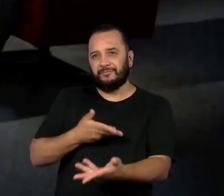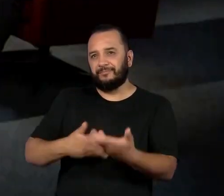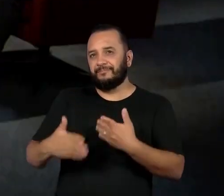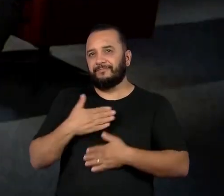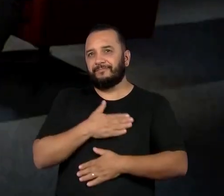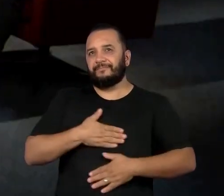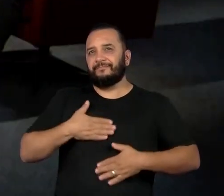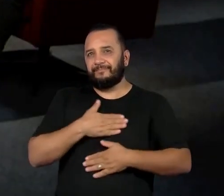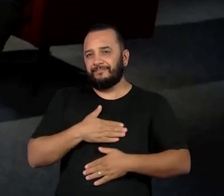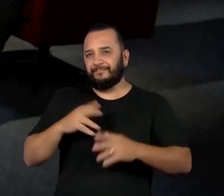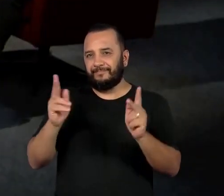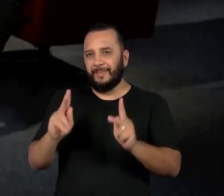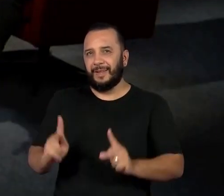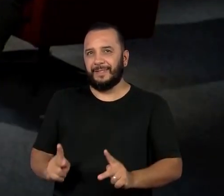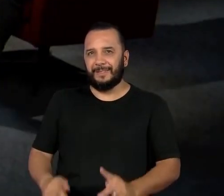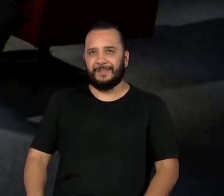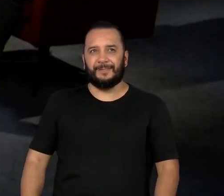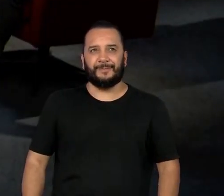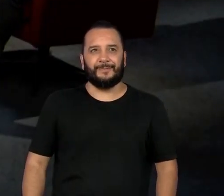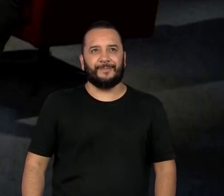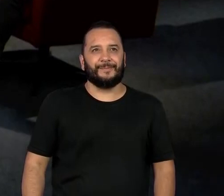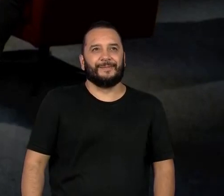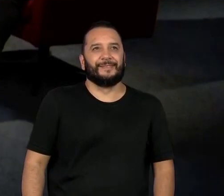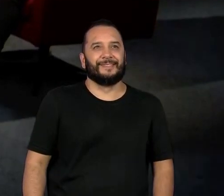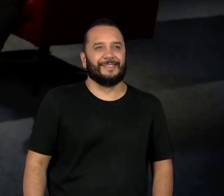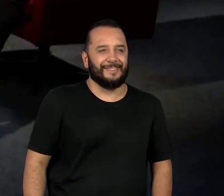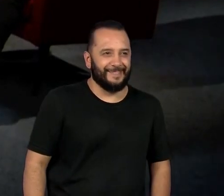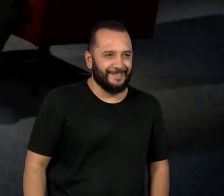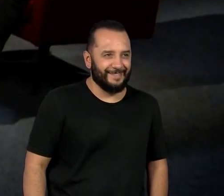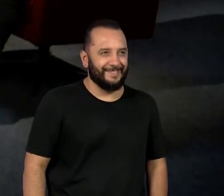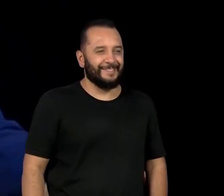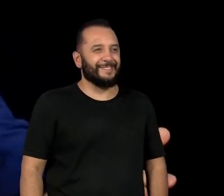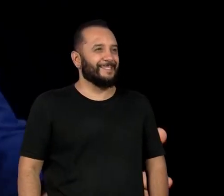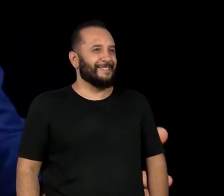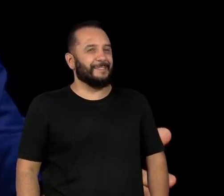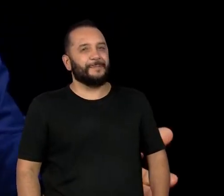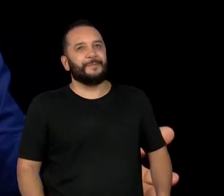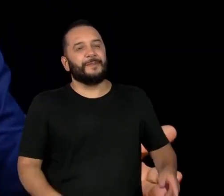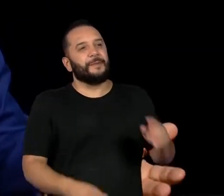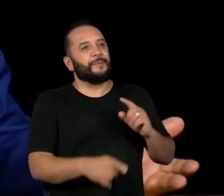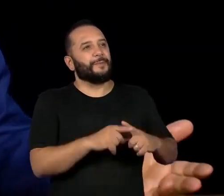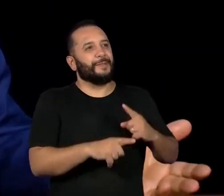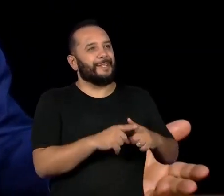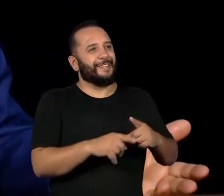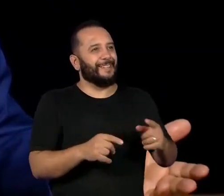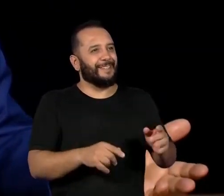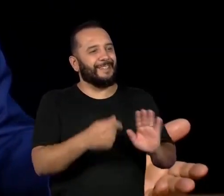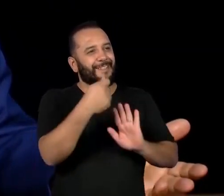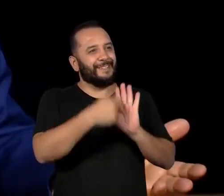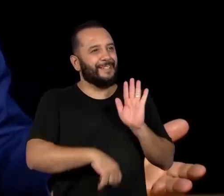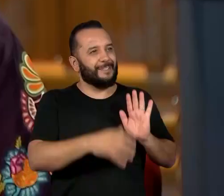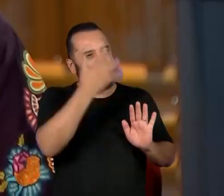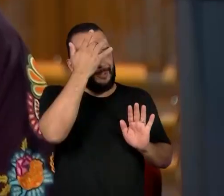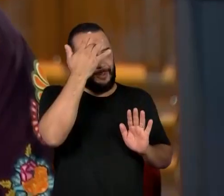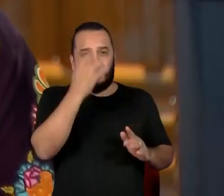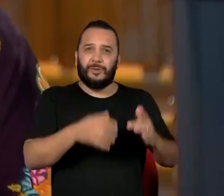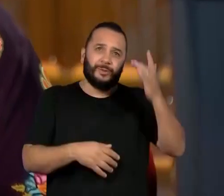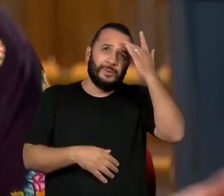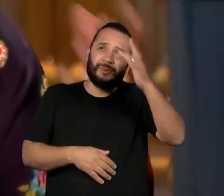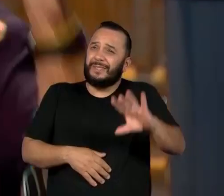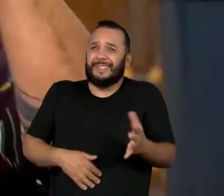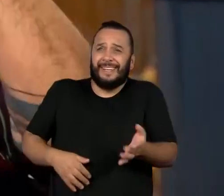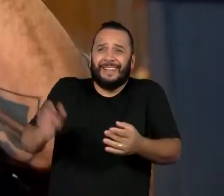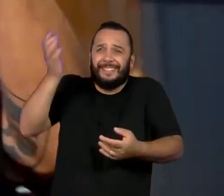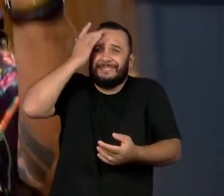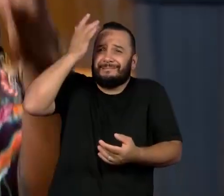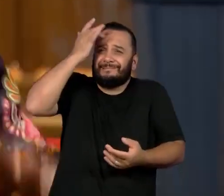não mais por que que você decorou tudo isso não sei não sai mais da